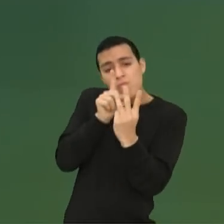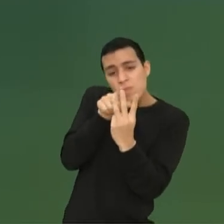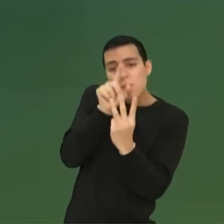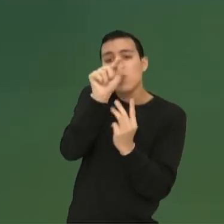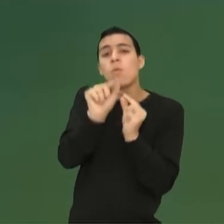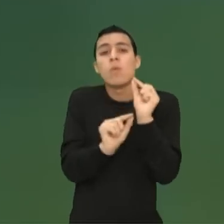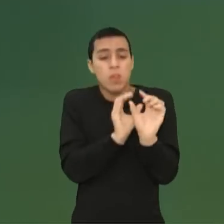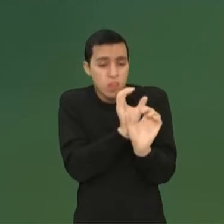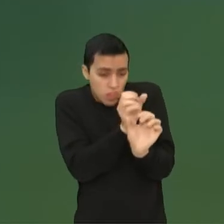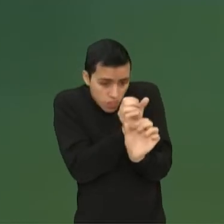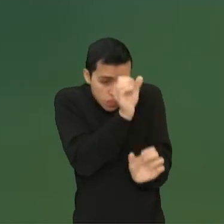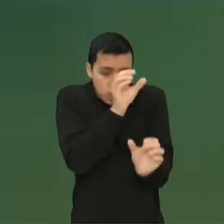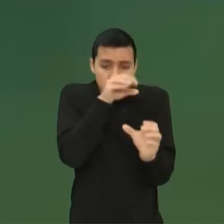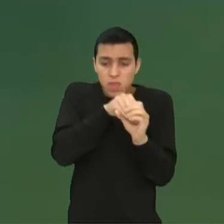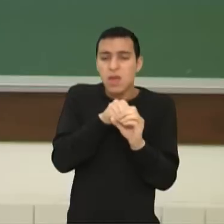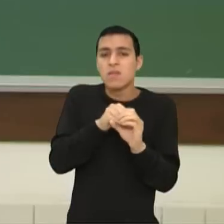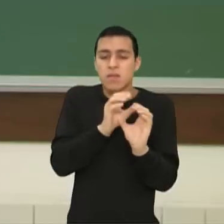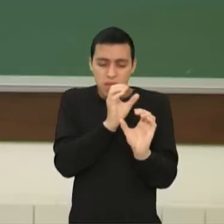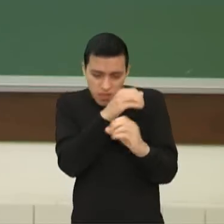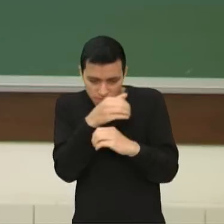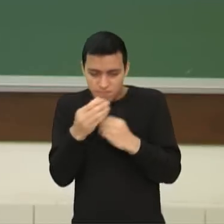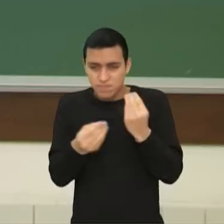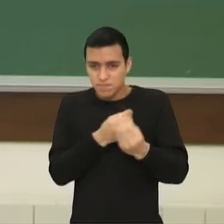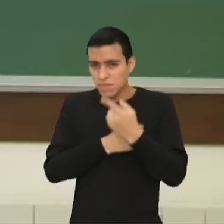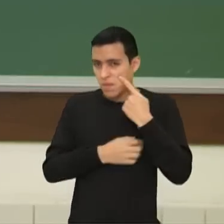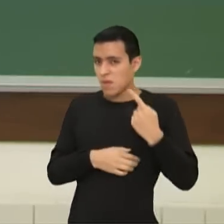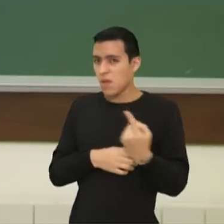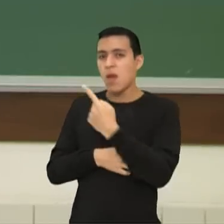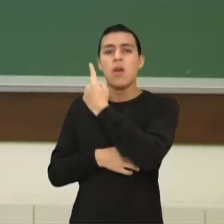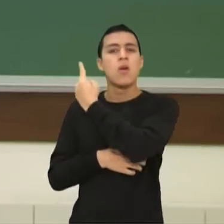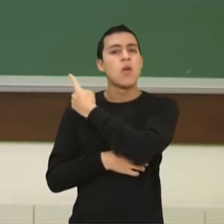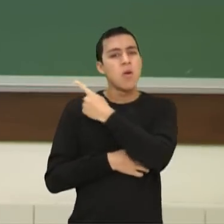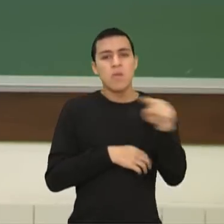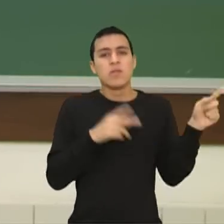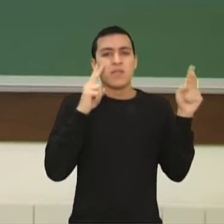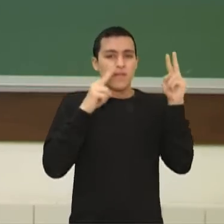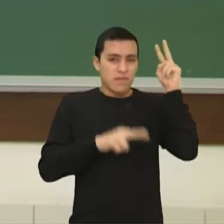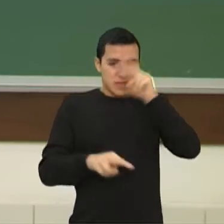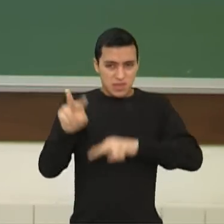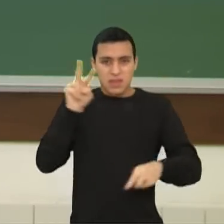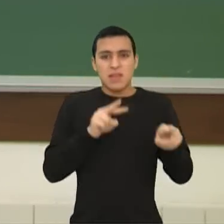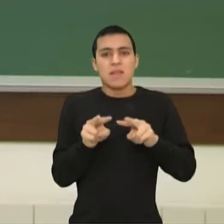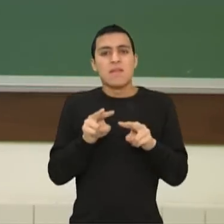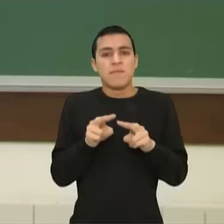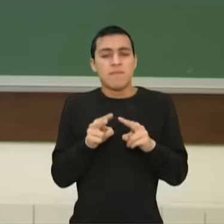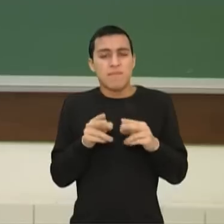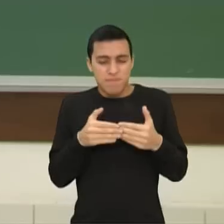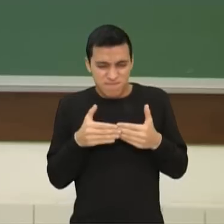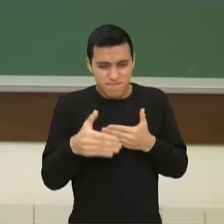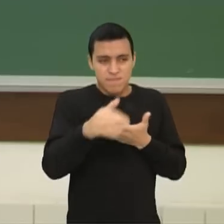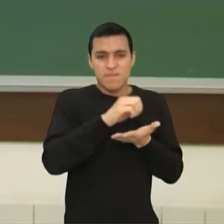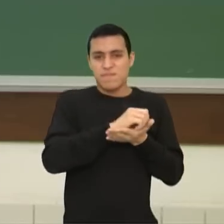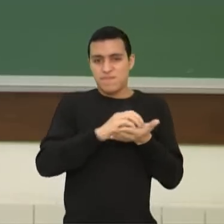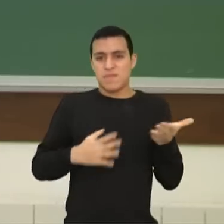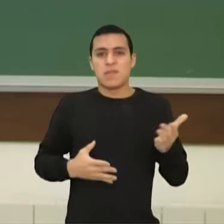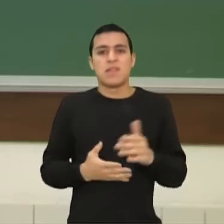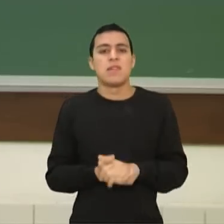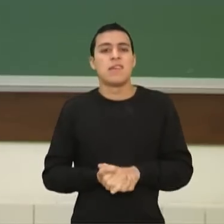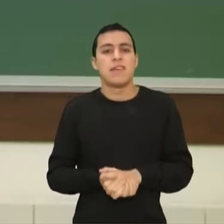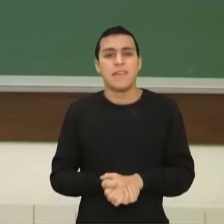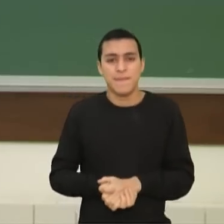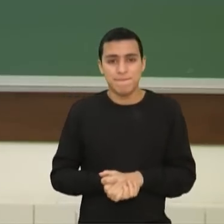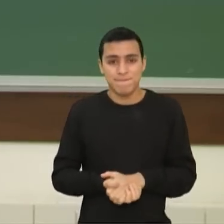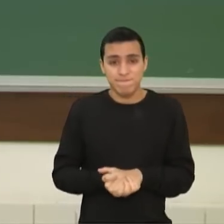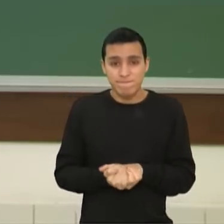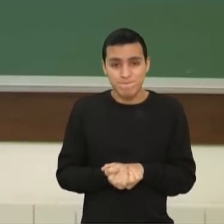utilizamos no laboratório. Então vamos ver comigo aqui na bancada, nossa última visualização para a gente fazer os nossos exercícios. Então eu trouxe